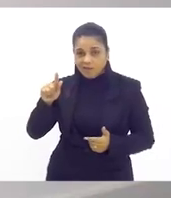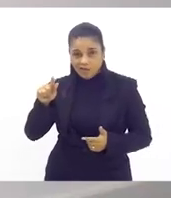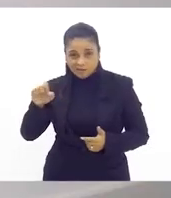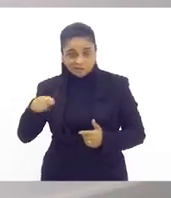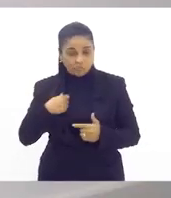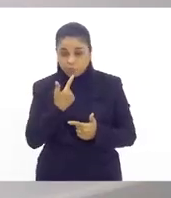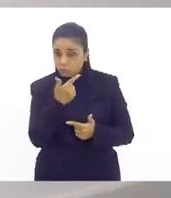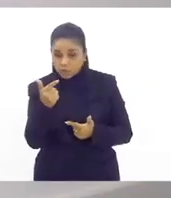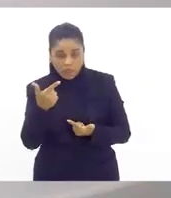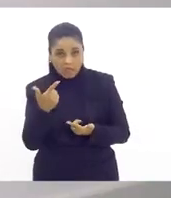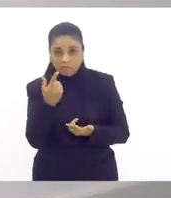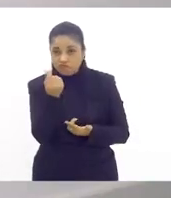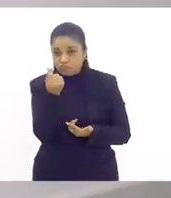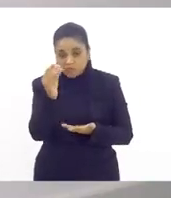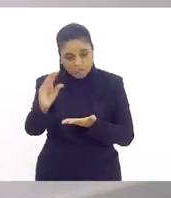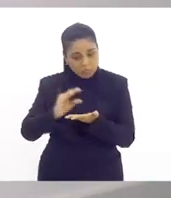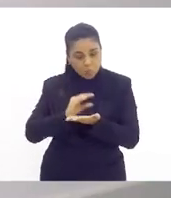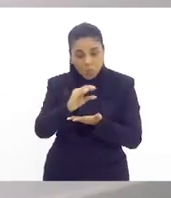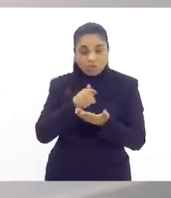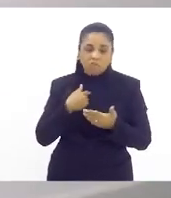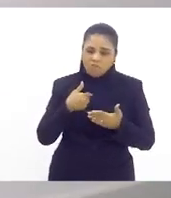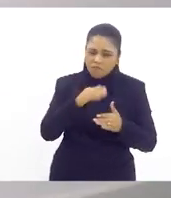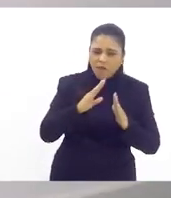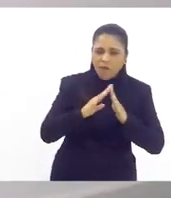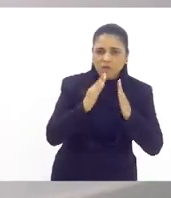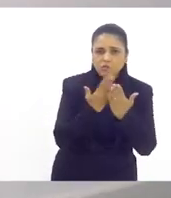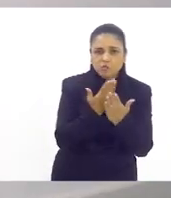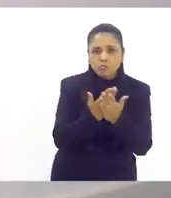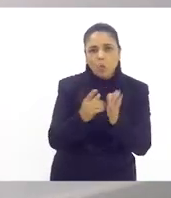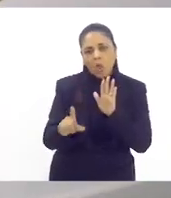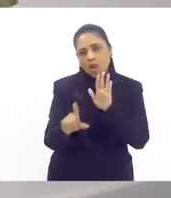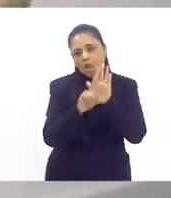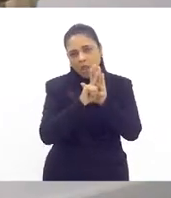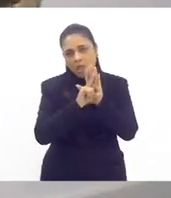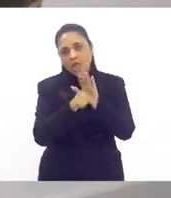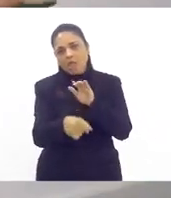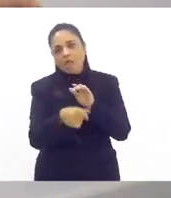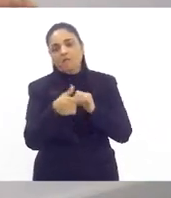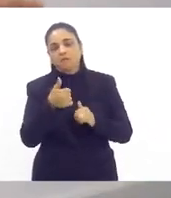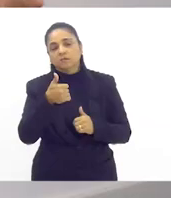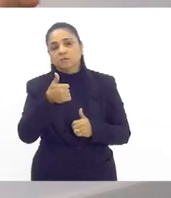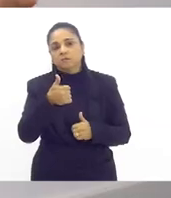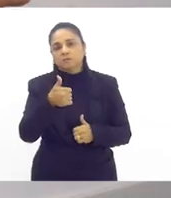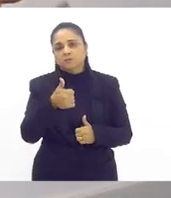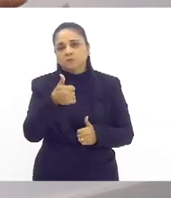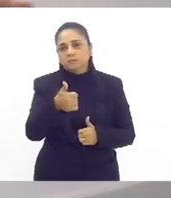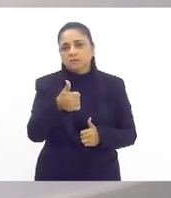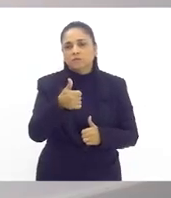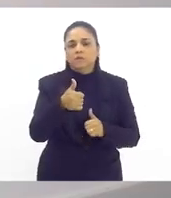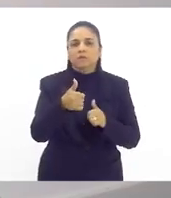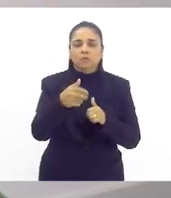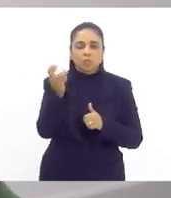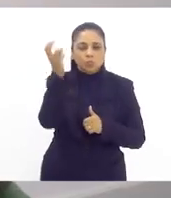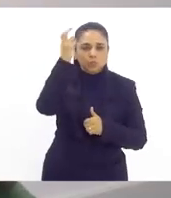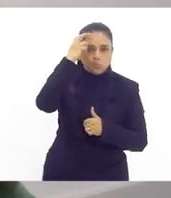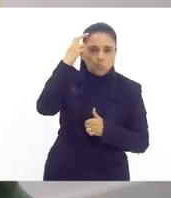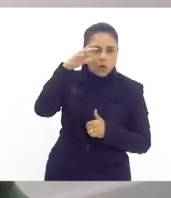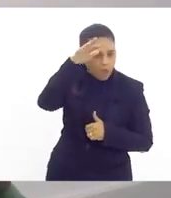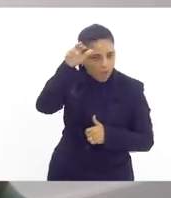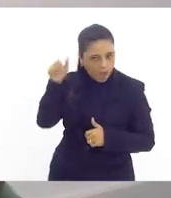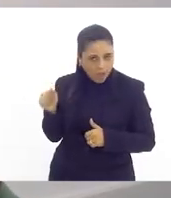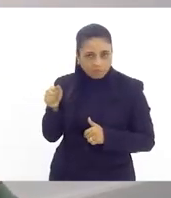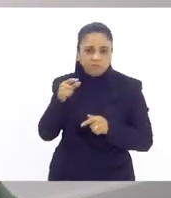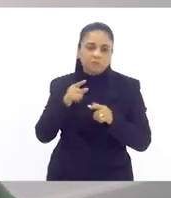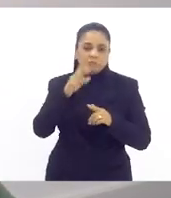centavo para fazer a gente vai nas escolas para implementação da lei 10.639 da cultura de Matriz afro também a gente vai